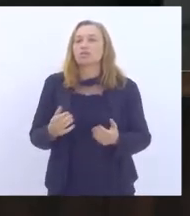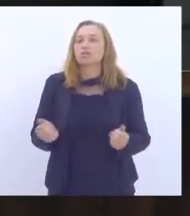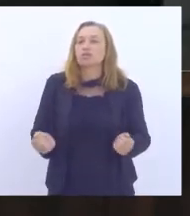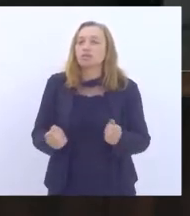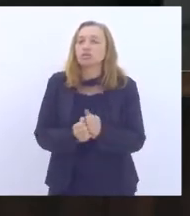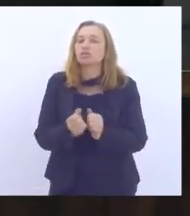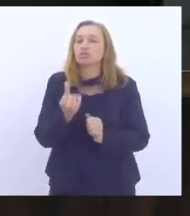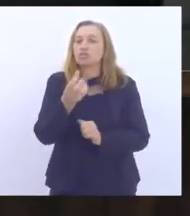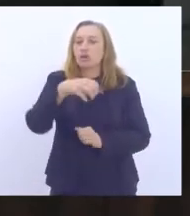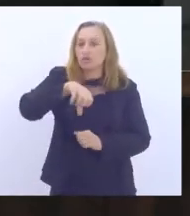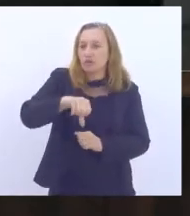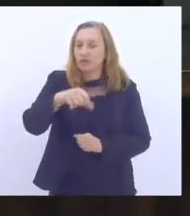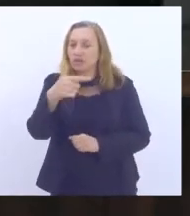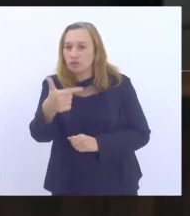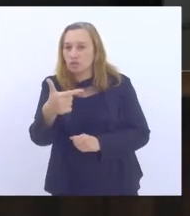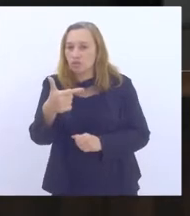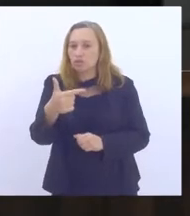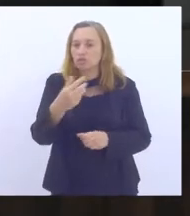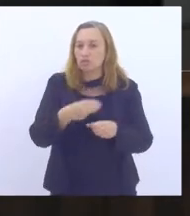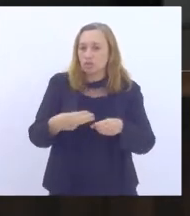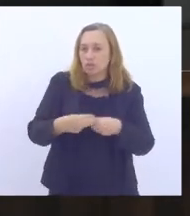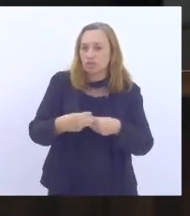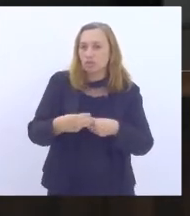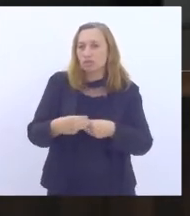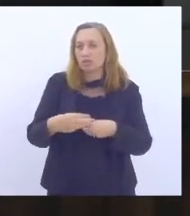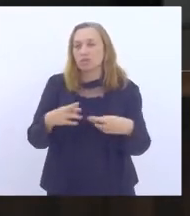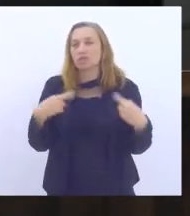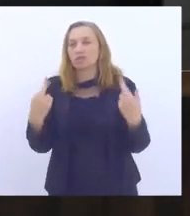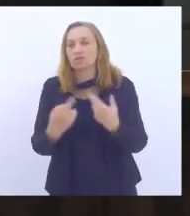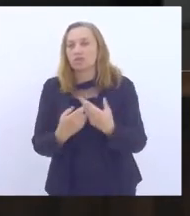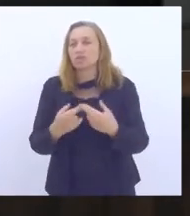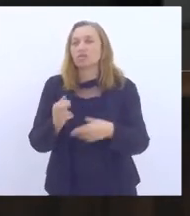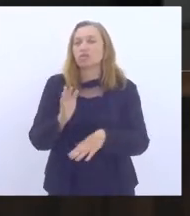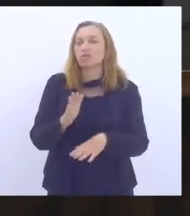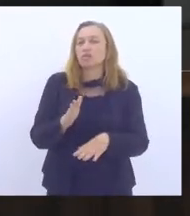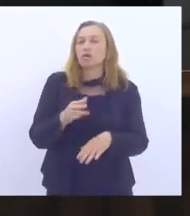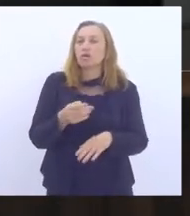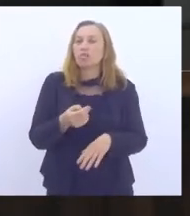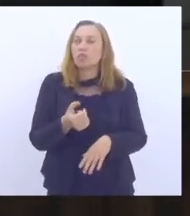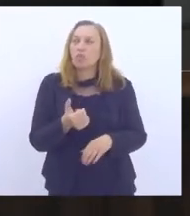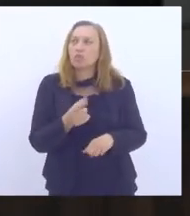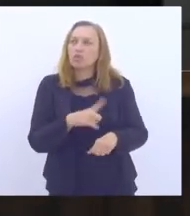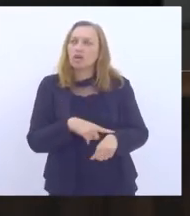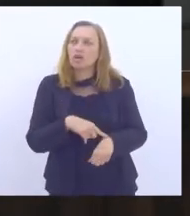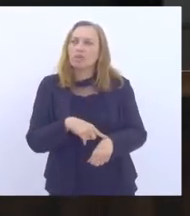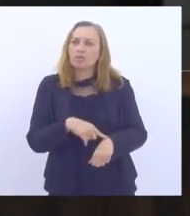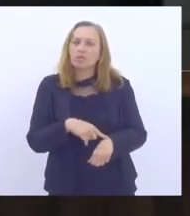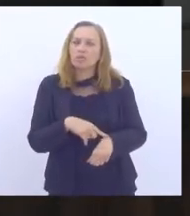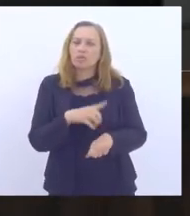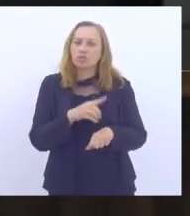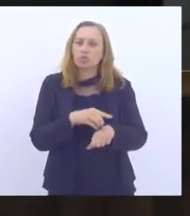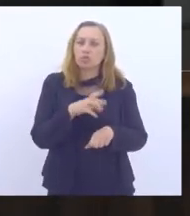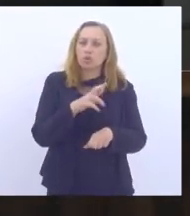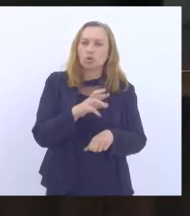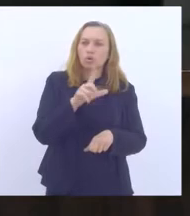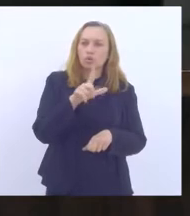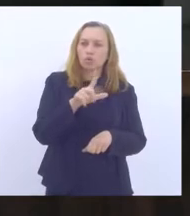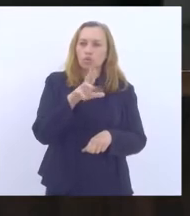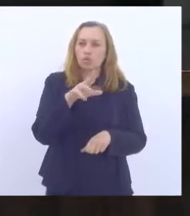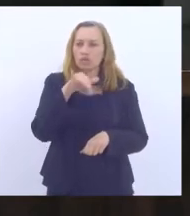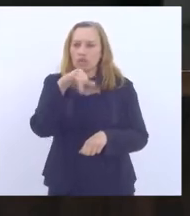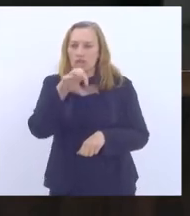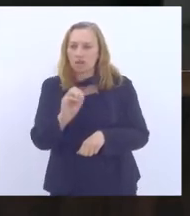92 municípios esse enfrentamento e eu estive há pouco com o Dr Luciano